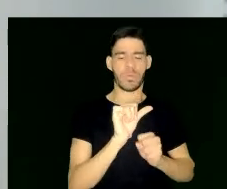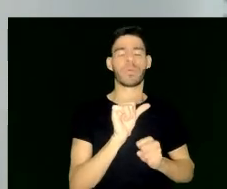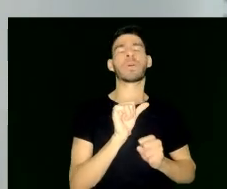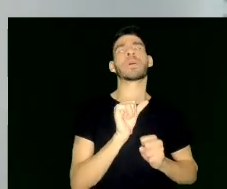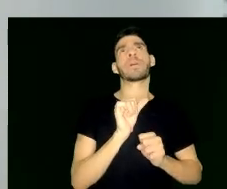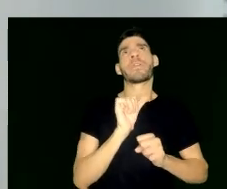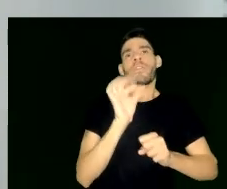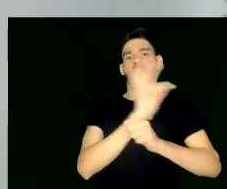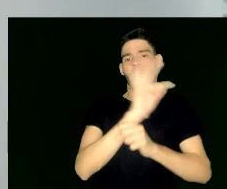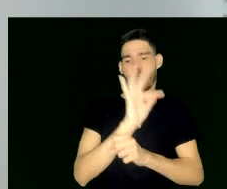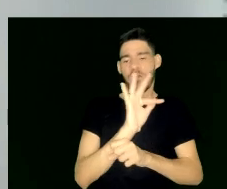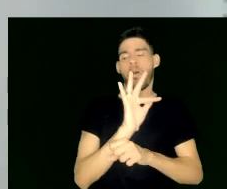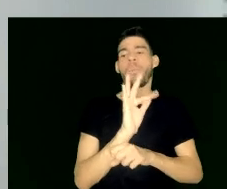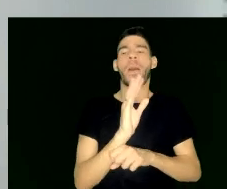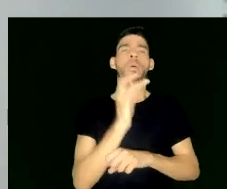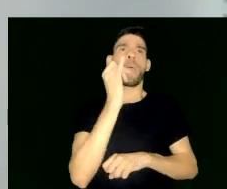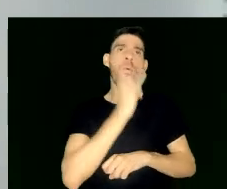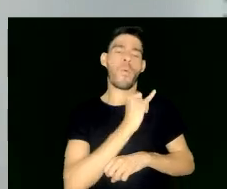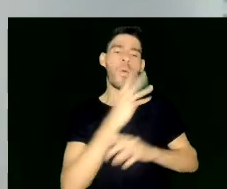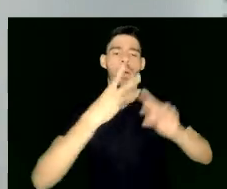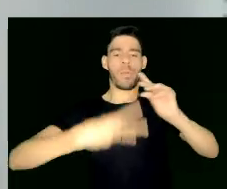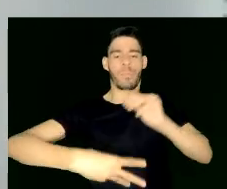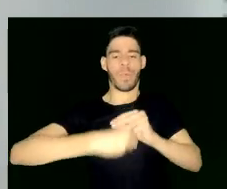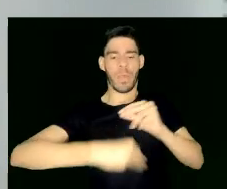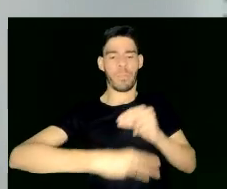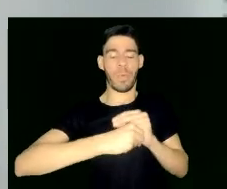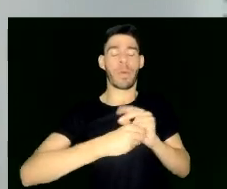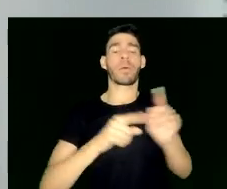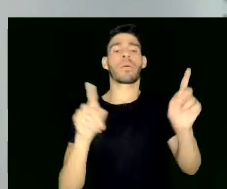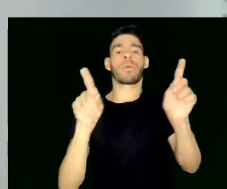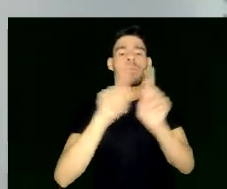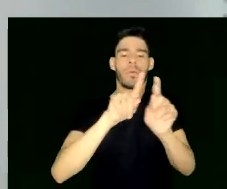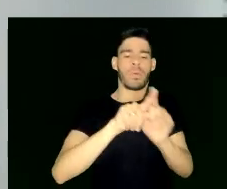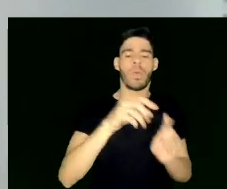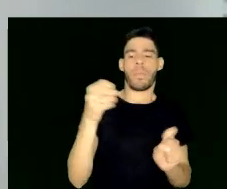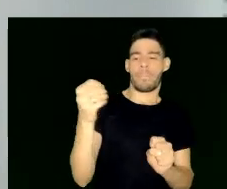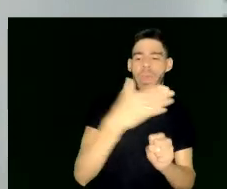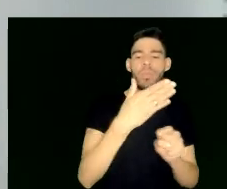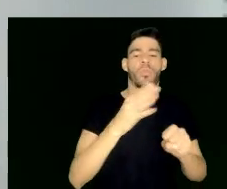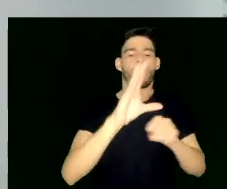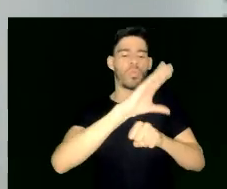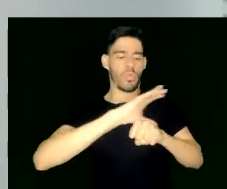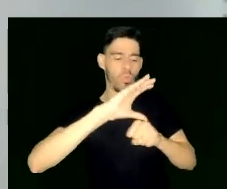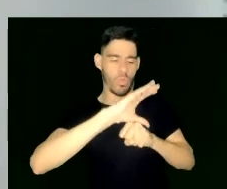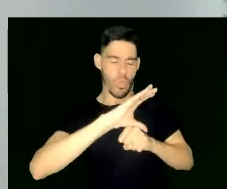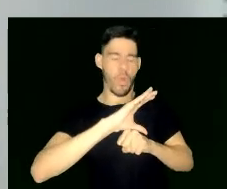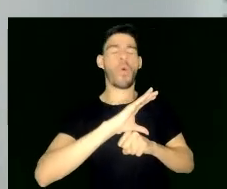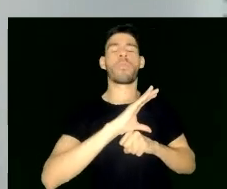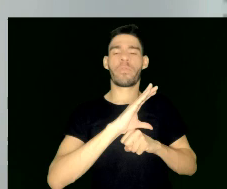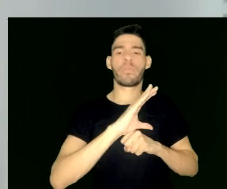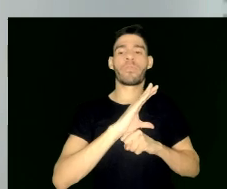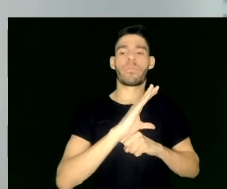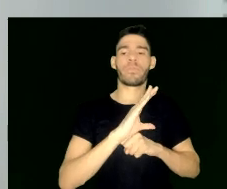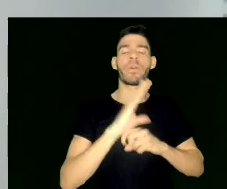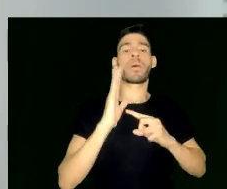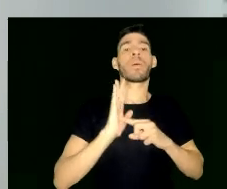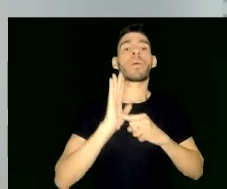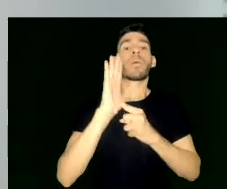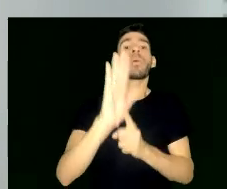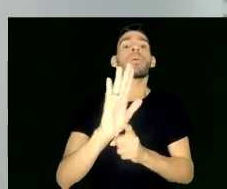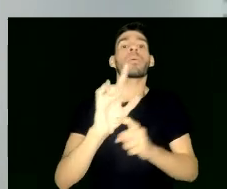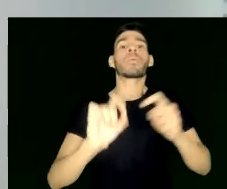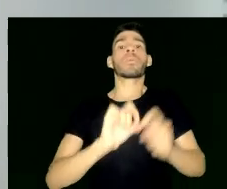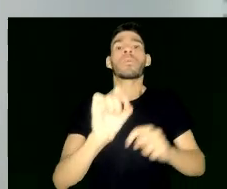reforma formal da Constituição por emendas ou até novas constituições integrais, né,